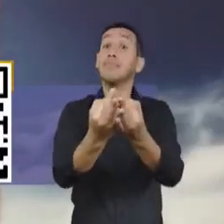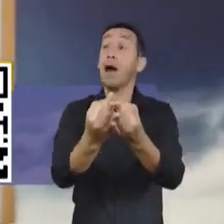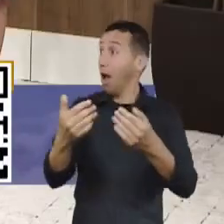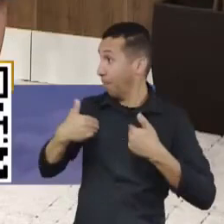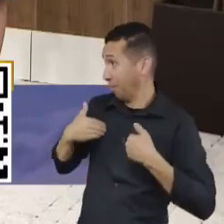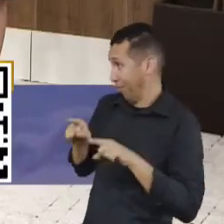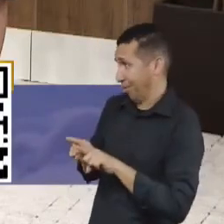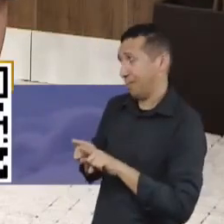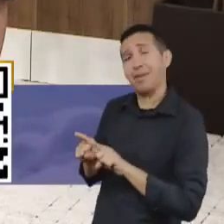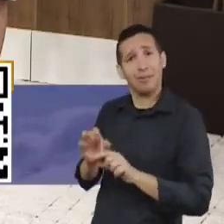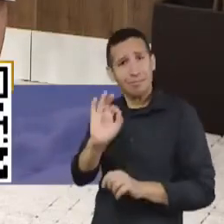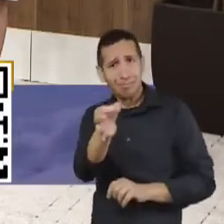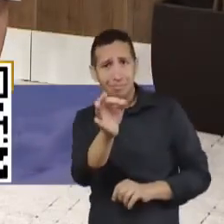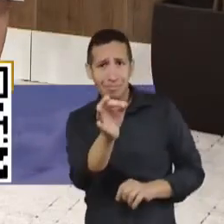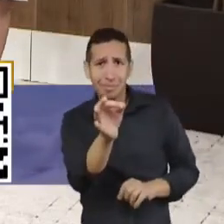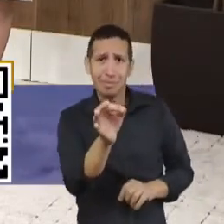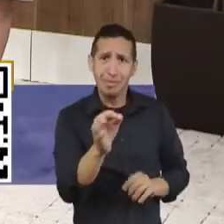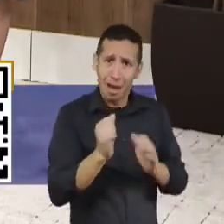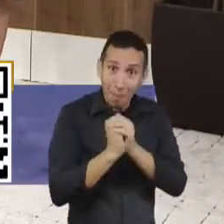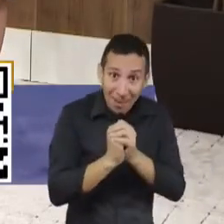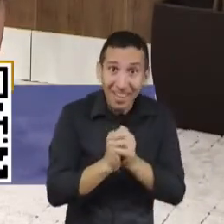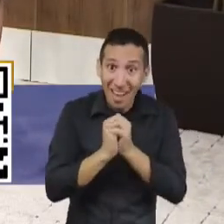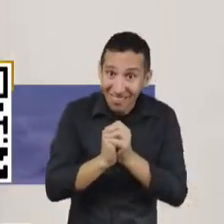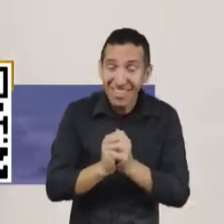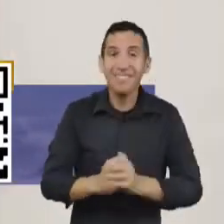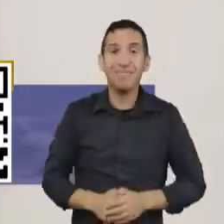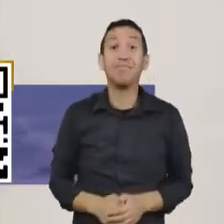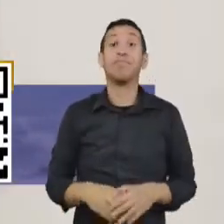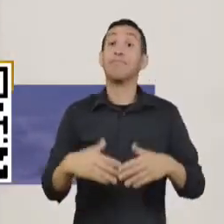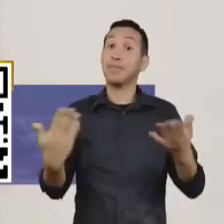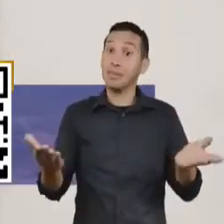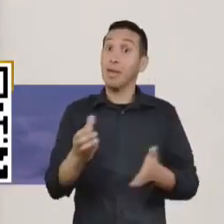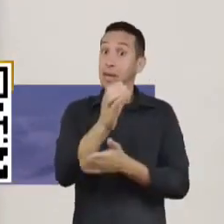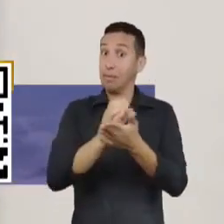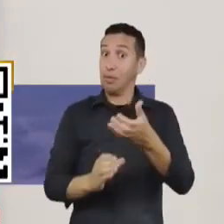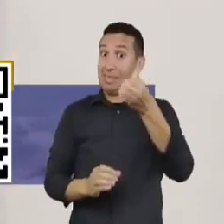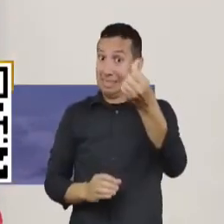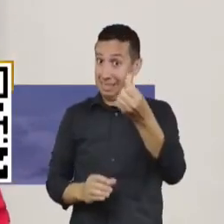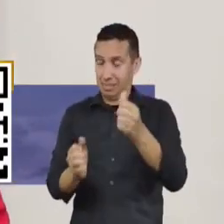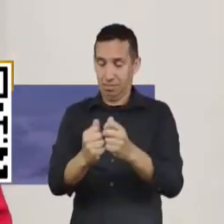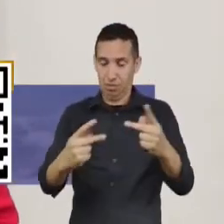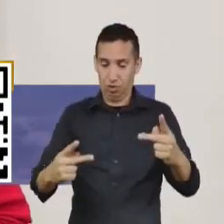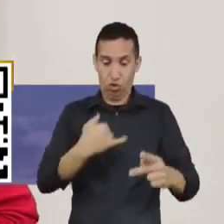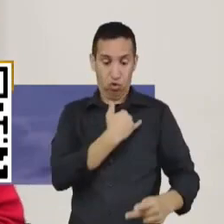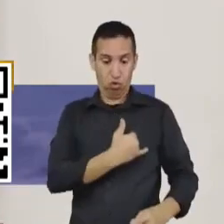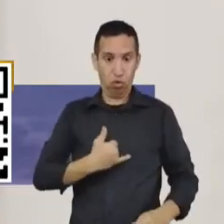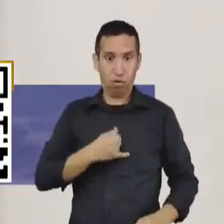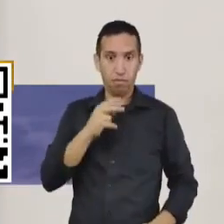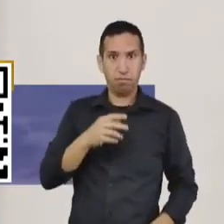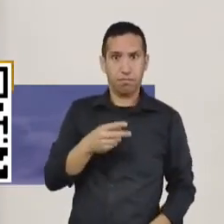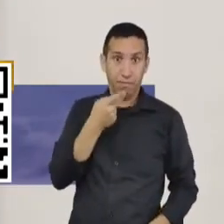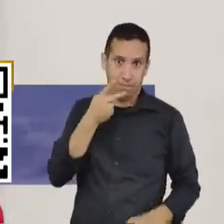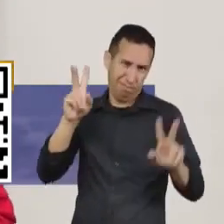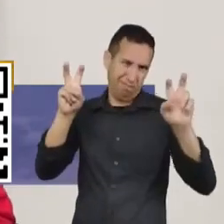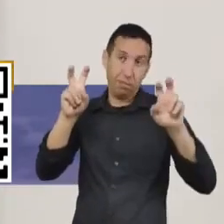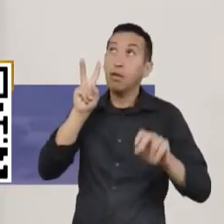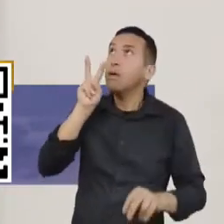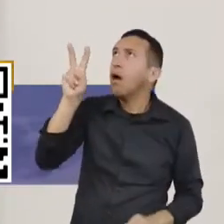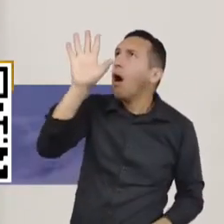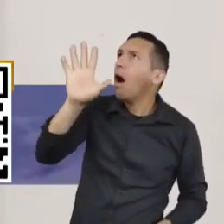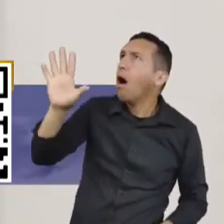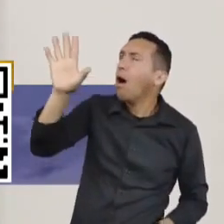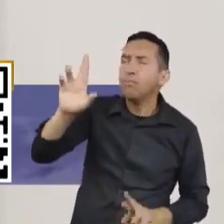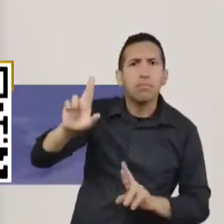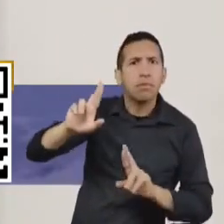e para mim também pastor também certeza amém eu falo Amém sítio no capítulo 6 do Apocalipse João fala de uma visão